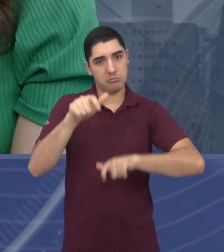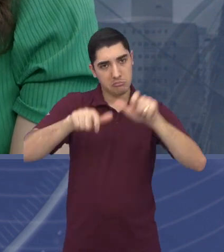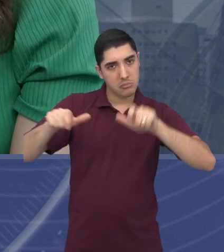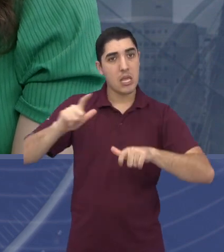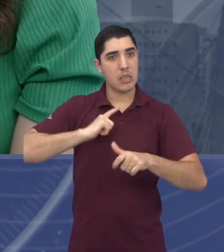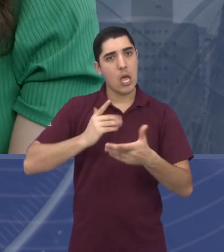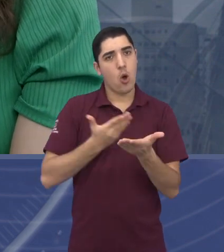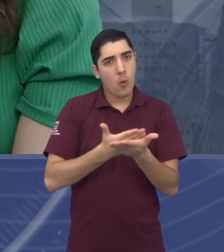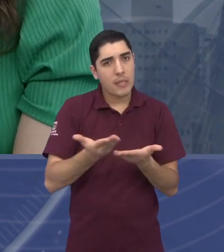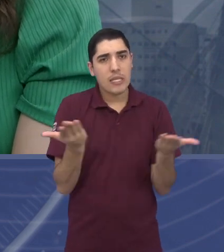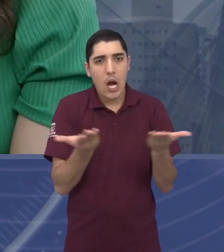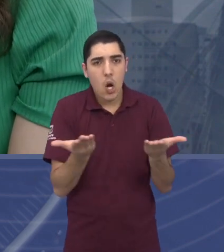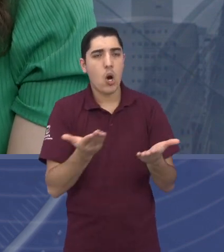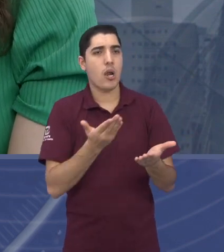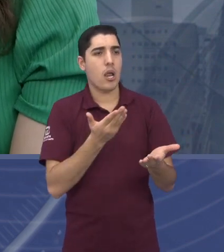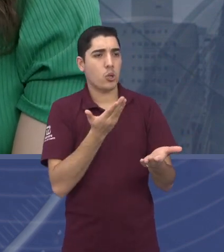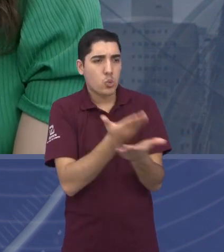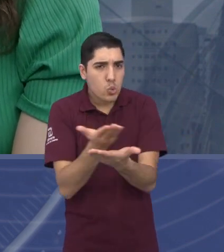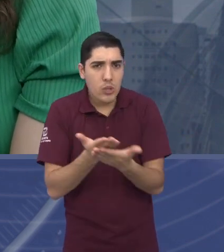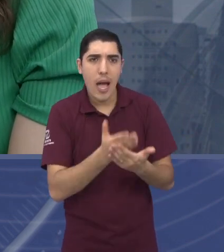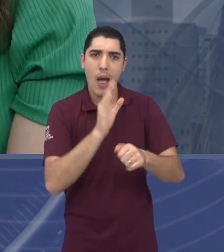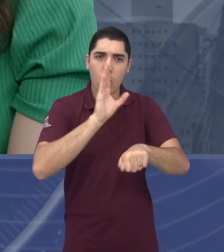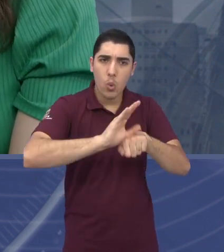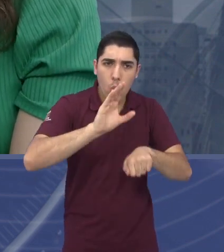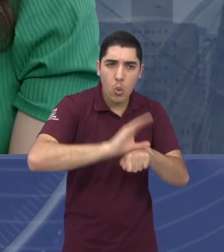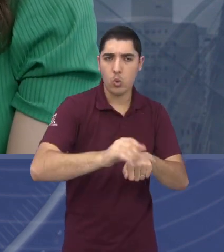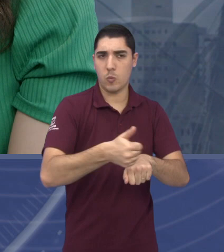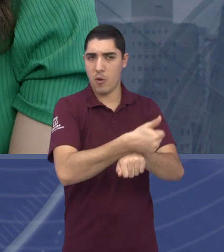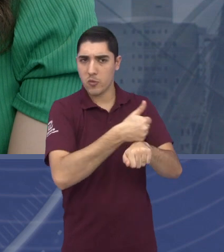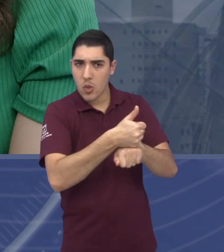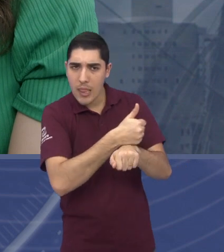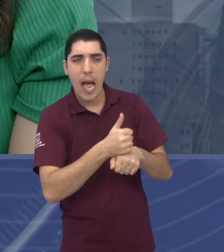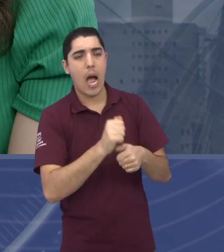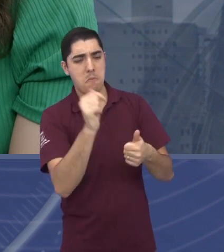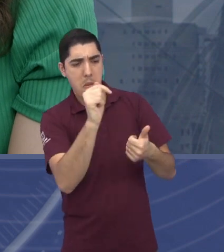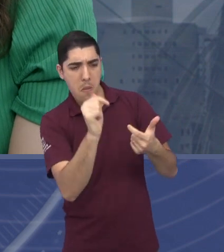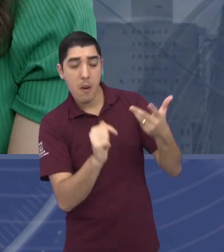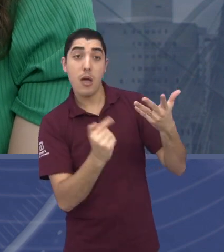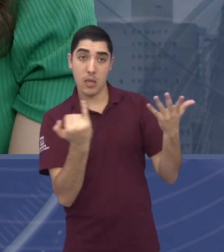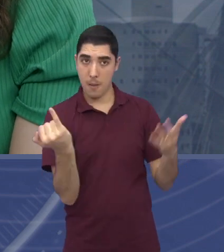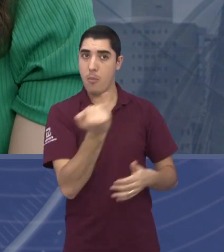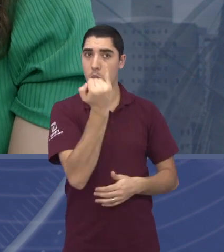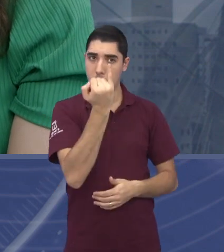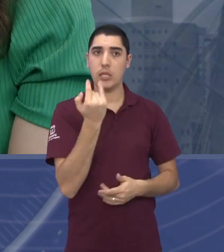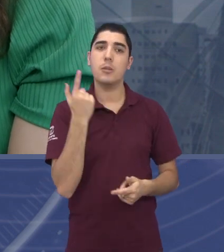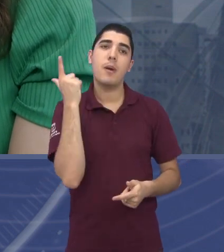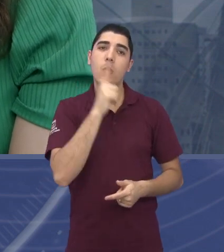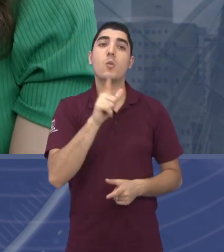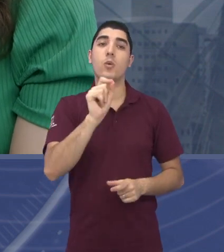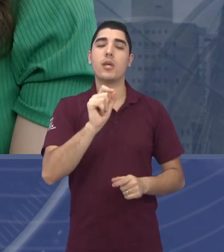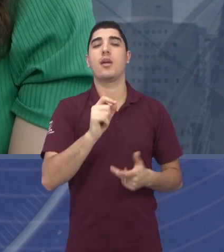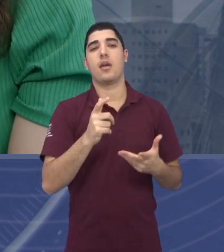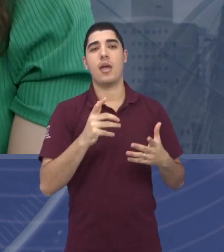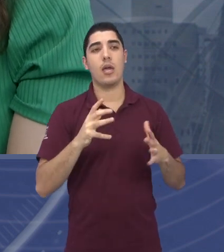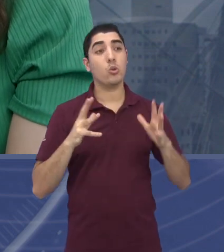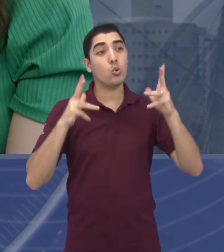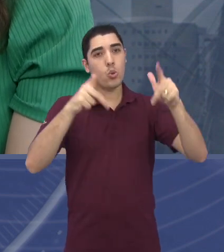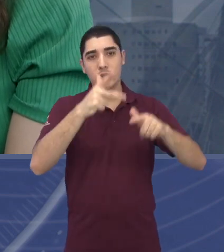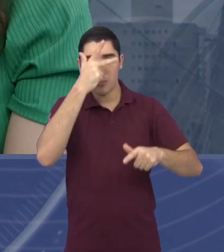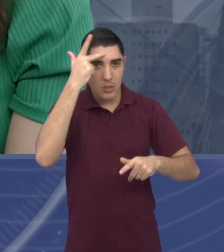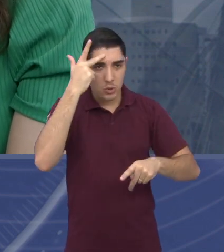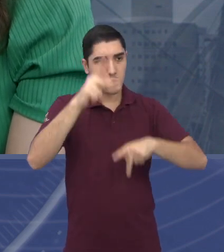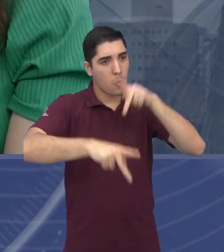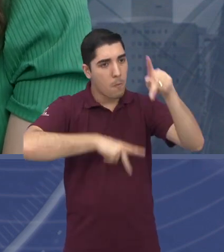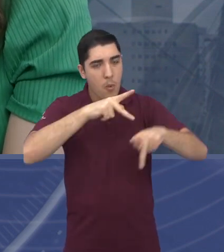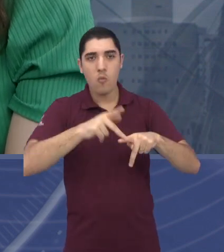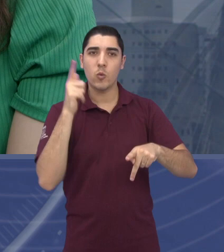eles estão buscando mais cursos de qualificação também, né? Isso é bem interessante para que a gente tenha uma população de fato